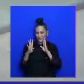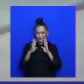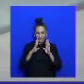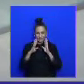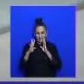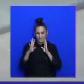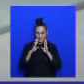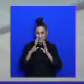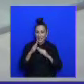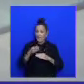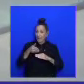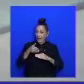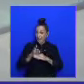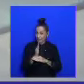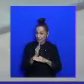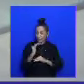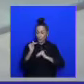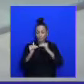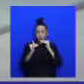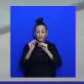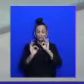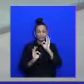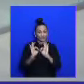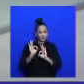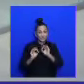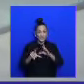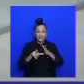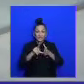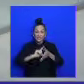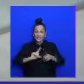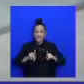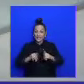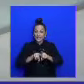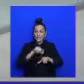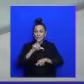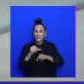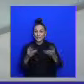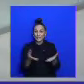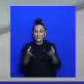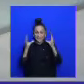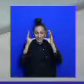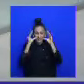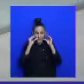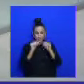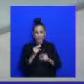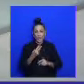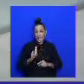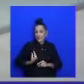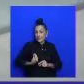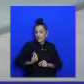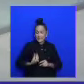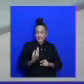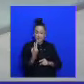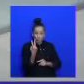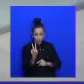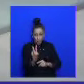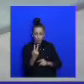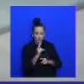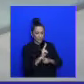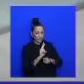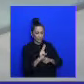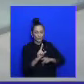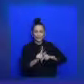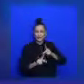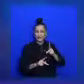e pelo Facebook. E para validar todo o processo de preparação e o sorteio desta noite, a gente conta com a presença de duas